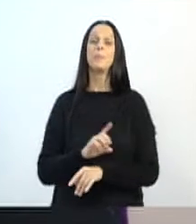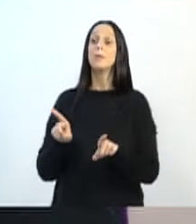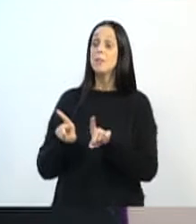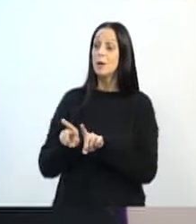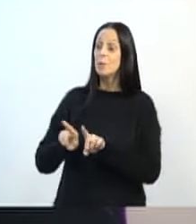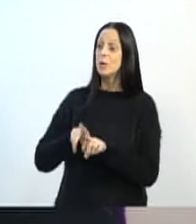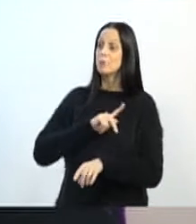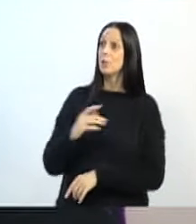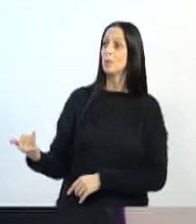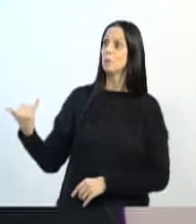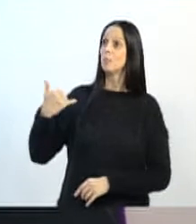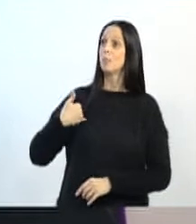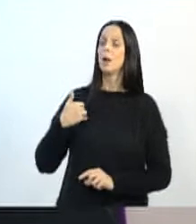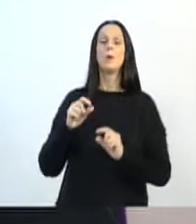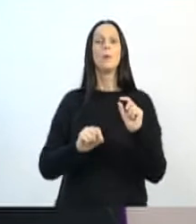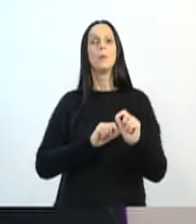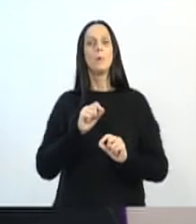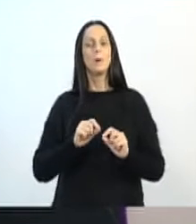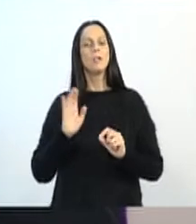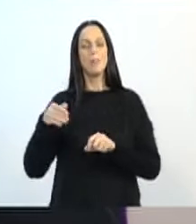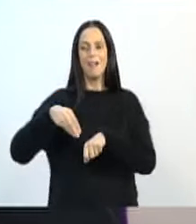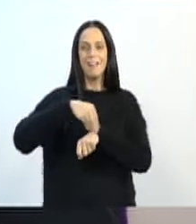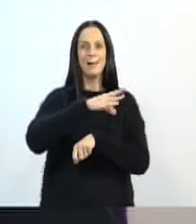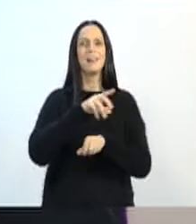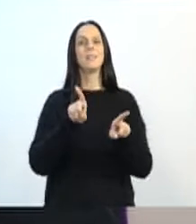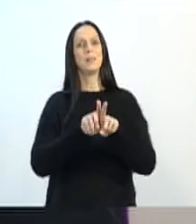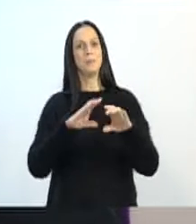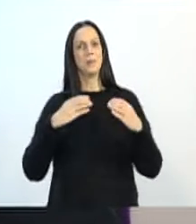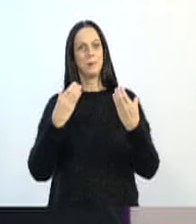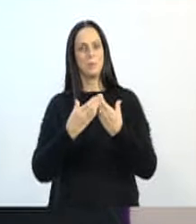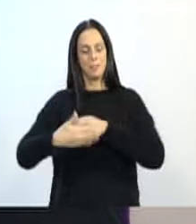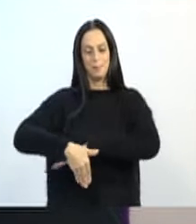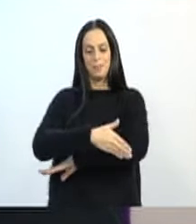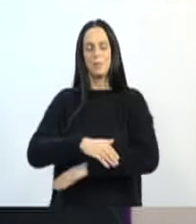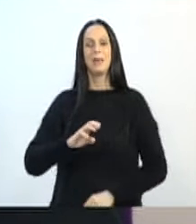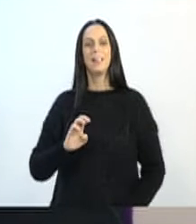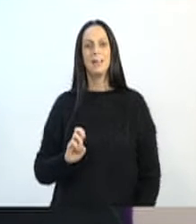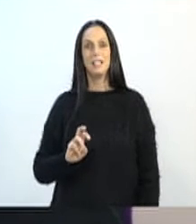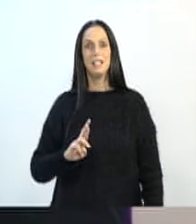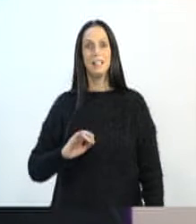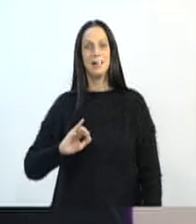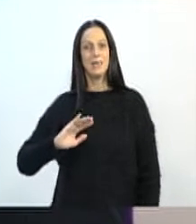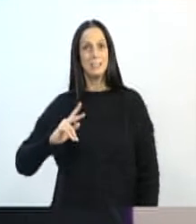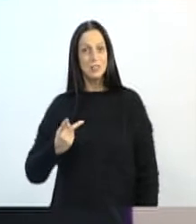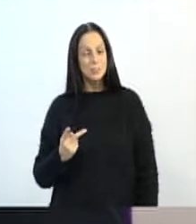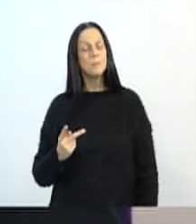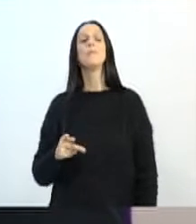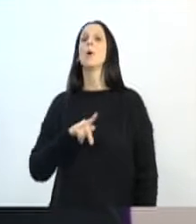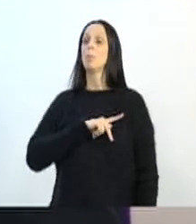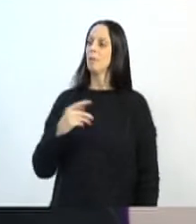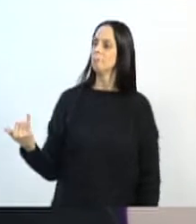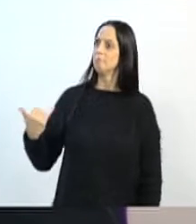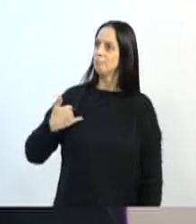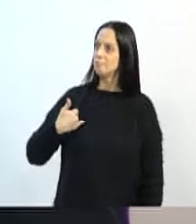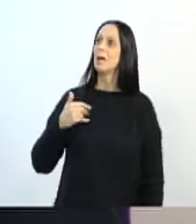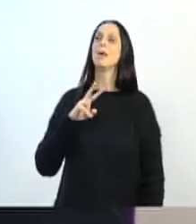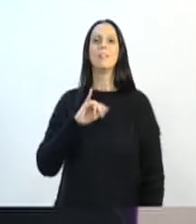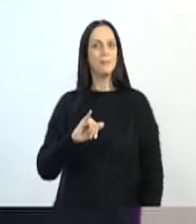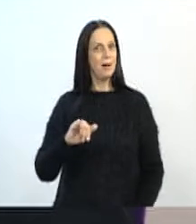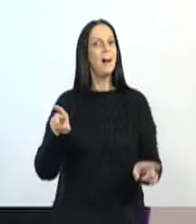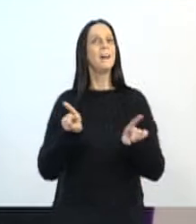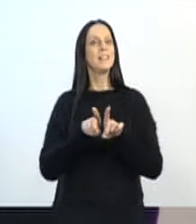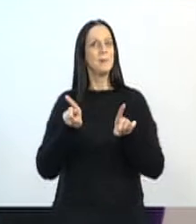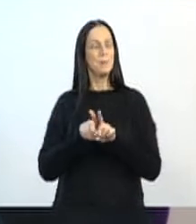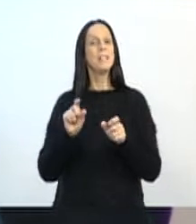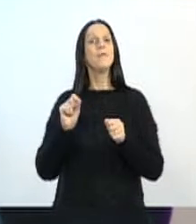informação semana passada, que levei à comunidade, é Rua Erichimaia. Rua Erichimaia, o prefeito também vai contemplar uma